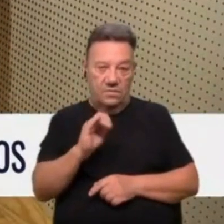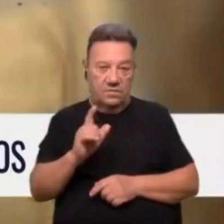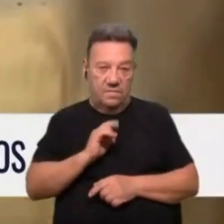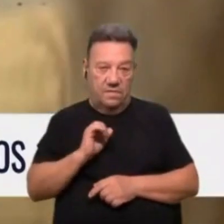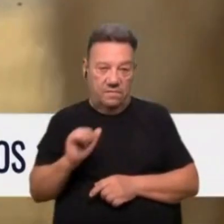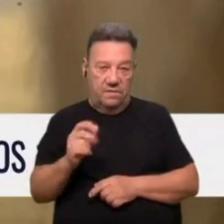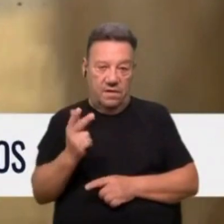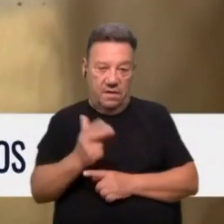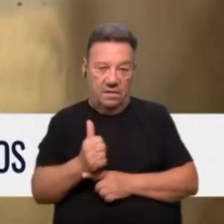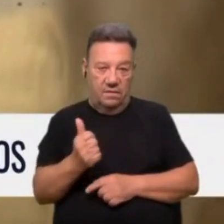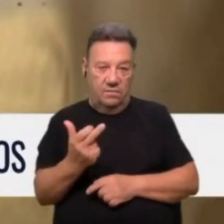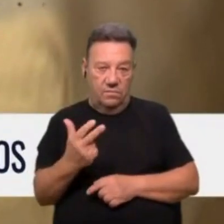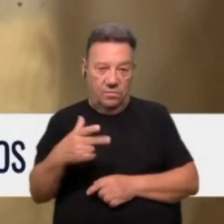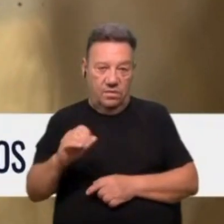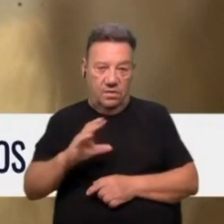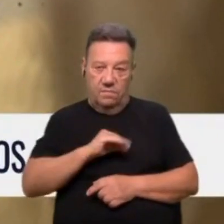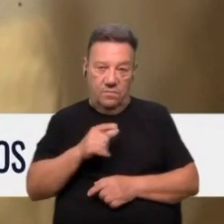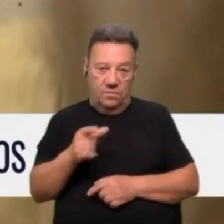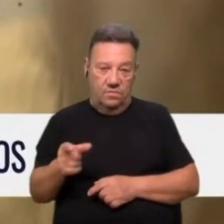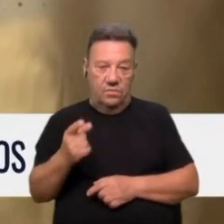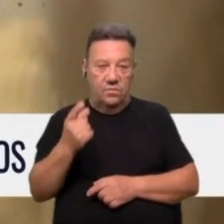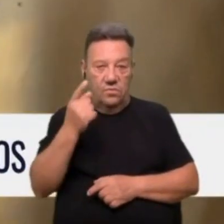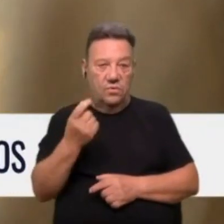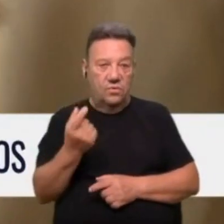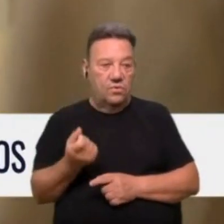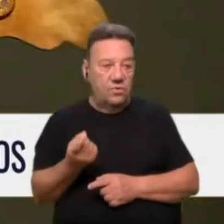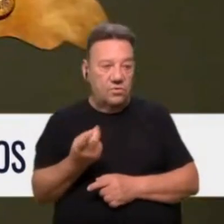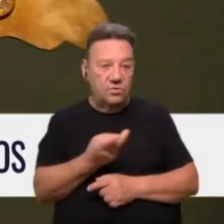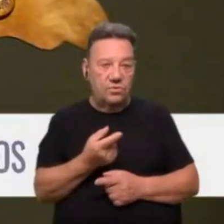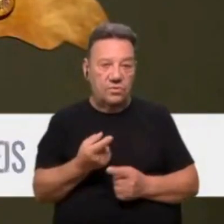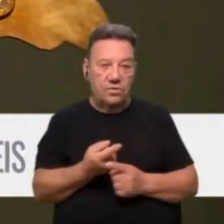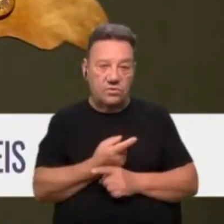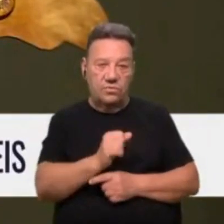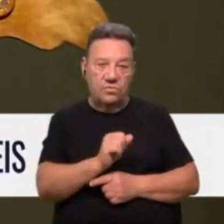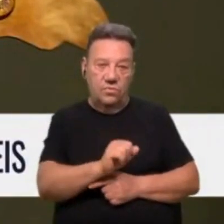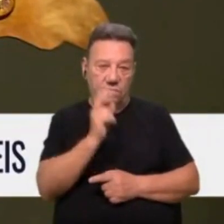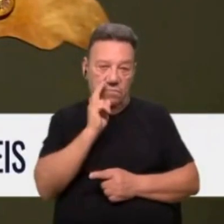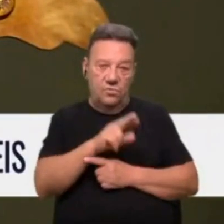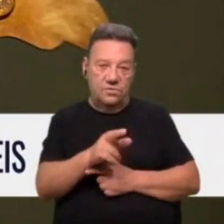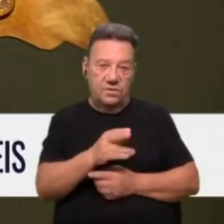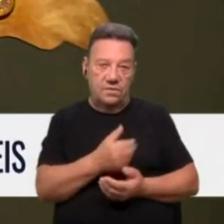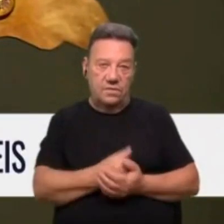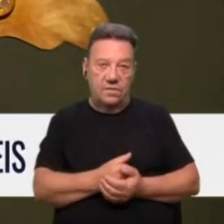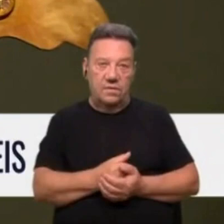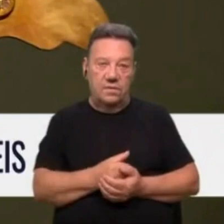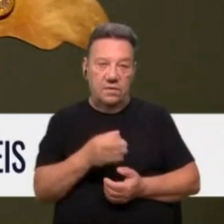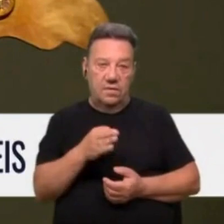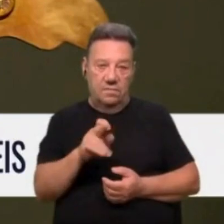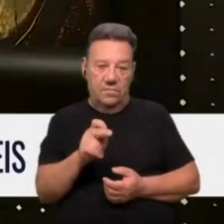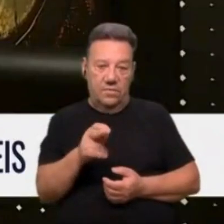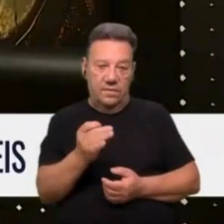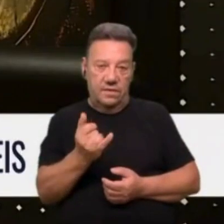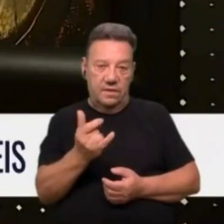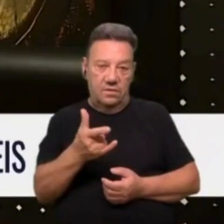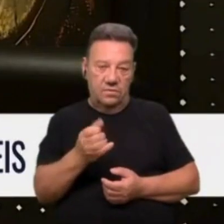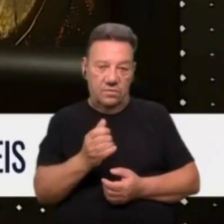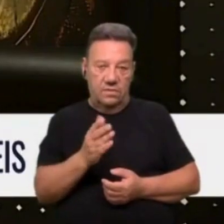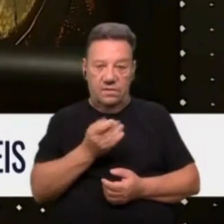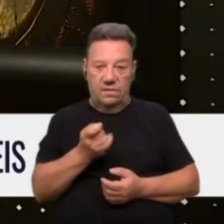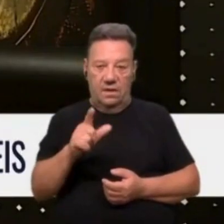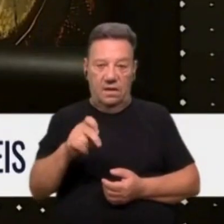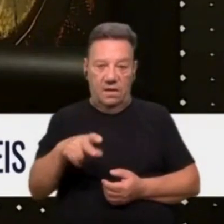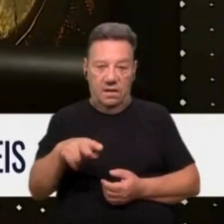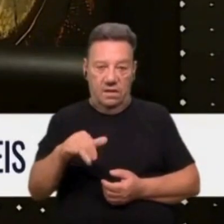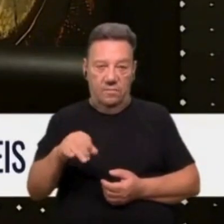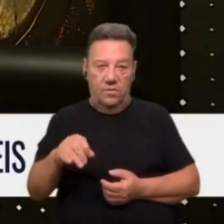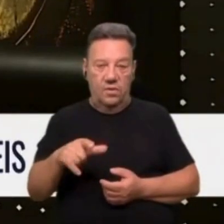privadas de arte bruta do mundo, e um conjunto de objetos do museu. Portreto del Ânimo resulta de uma parceria